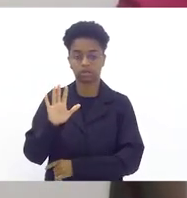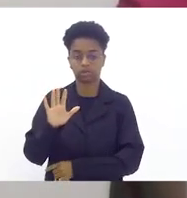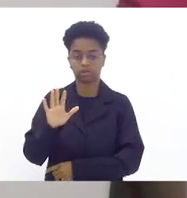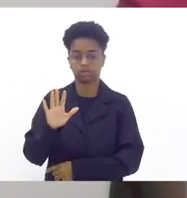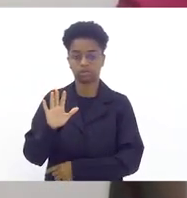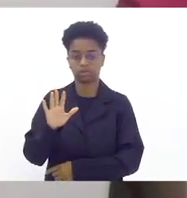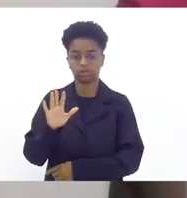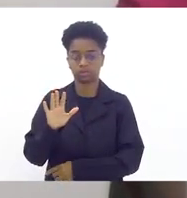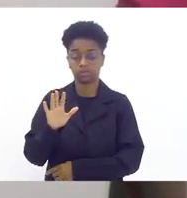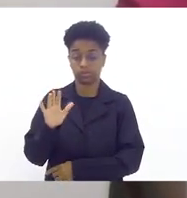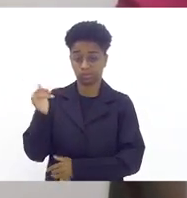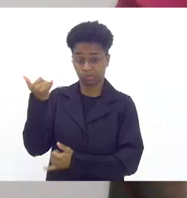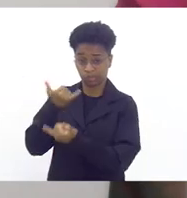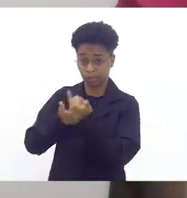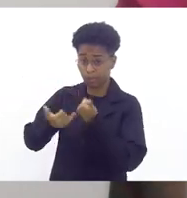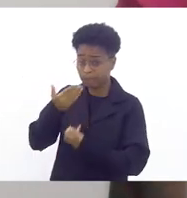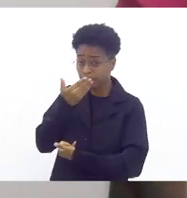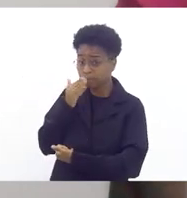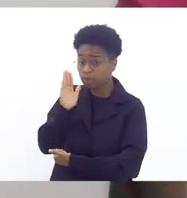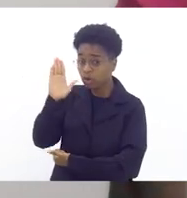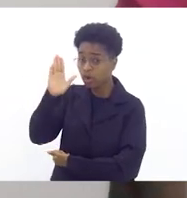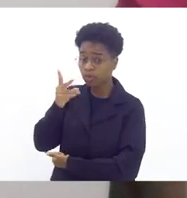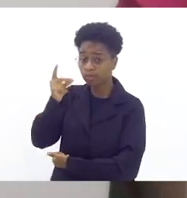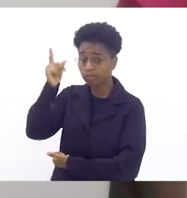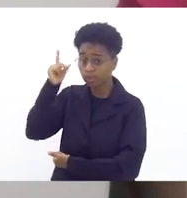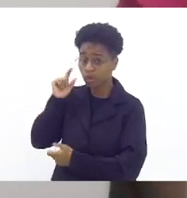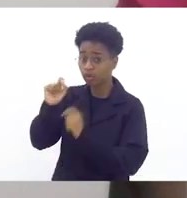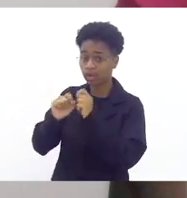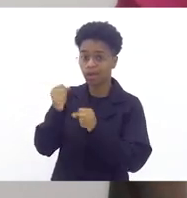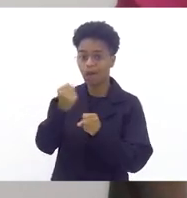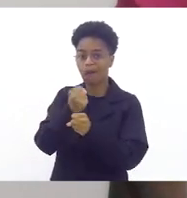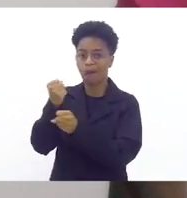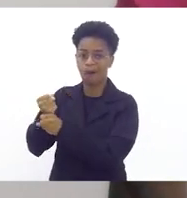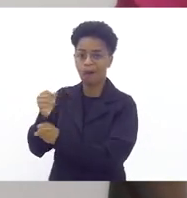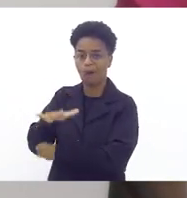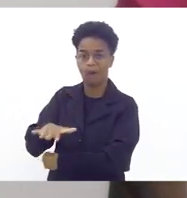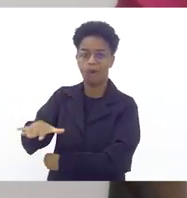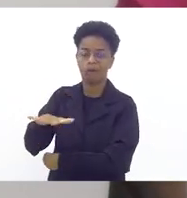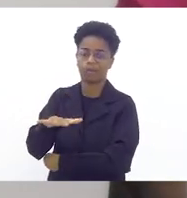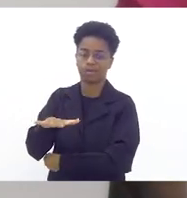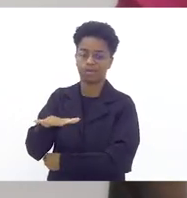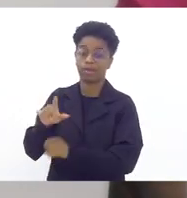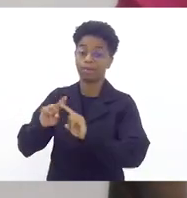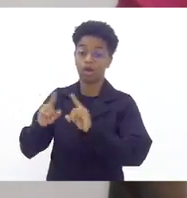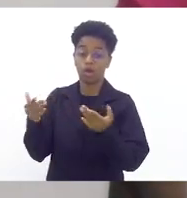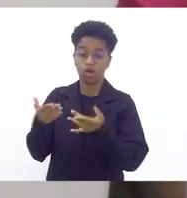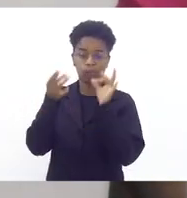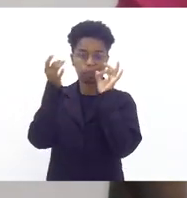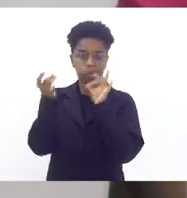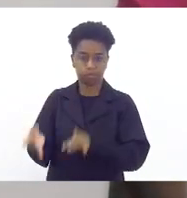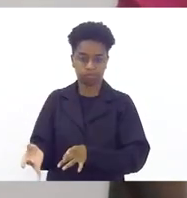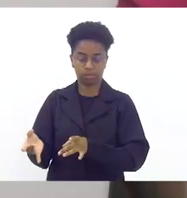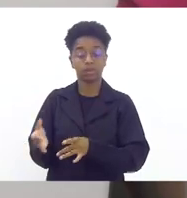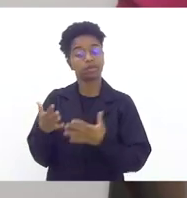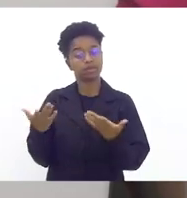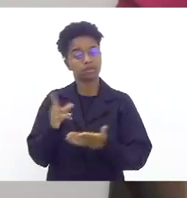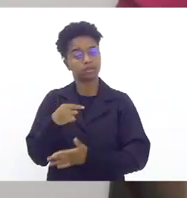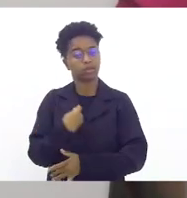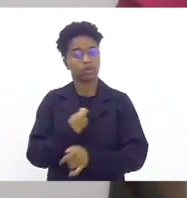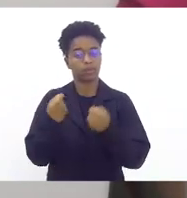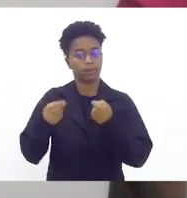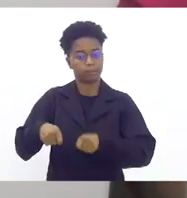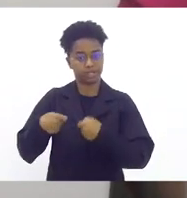nos disse, nos prometeu que era o restauro daquele prédio, que hoje está caindo. Então, gente precisa